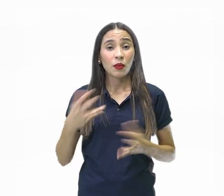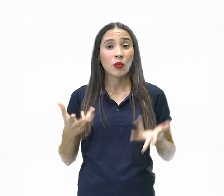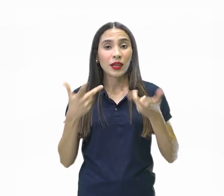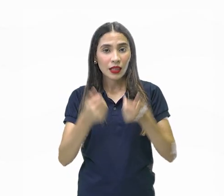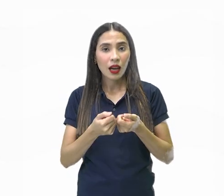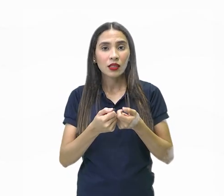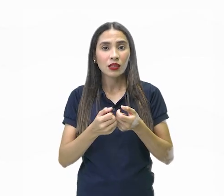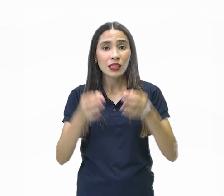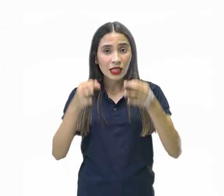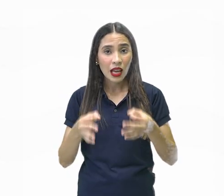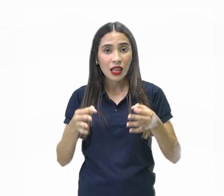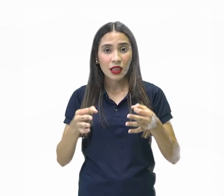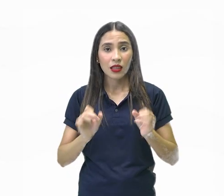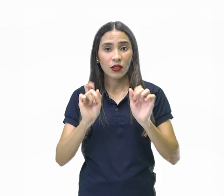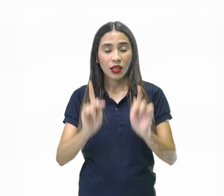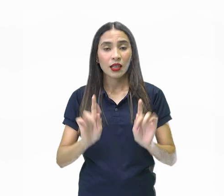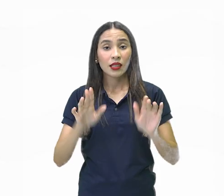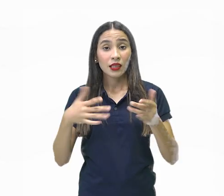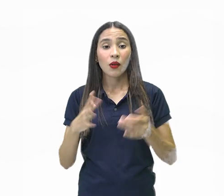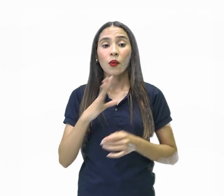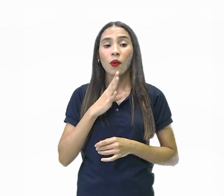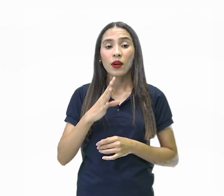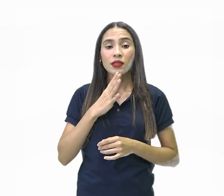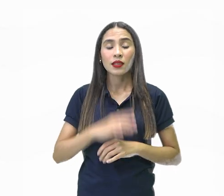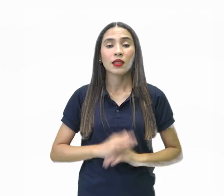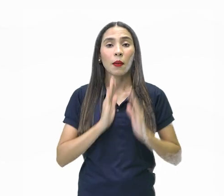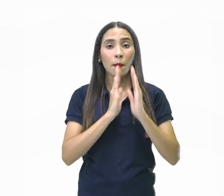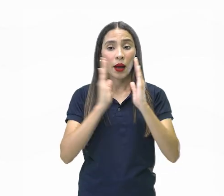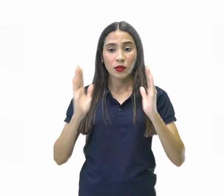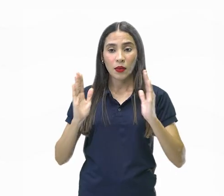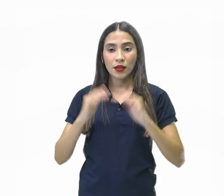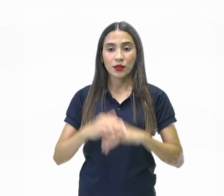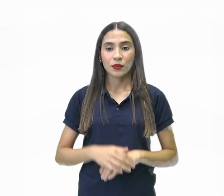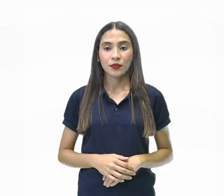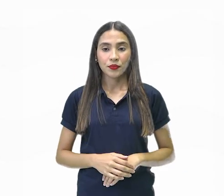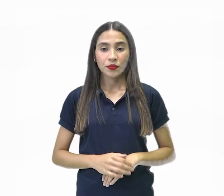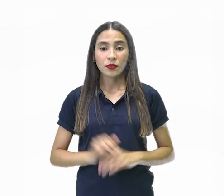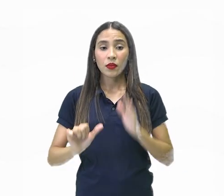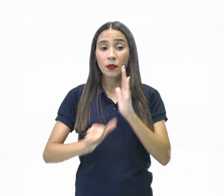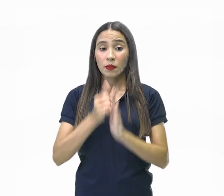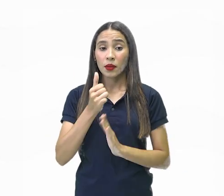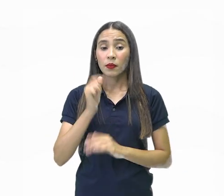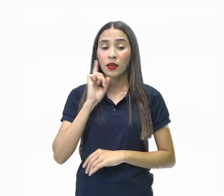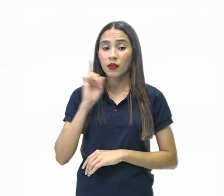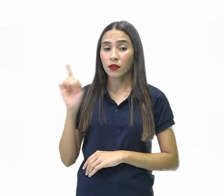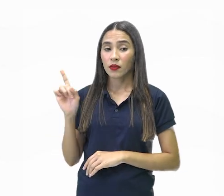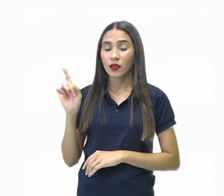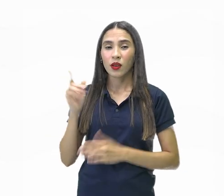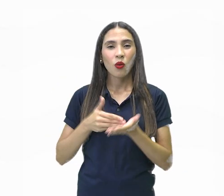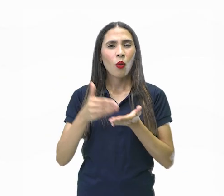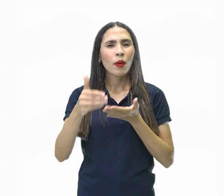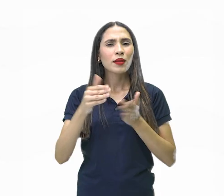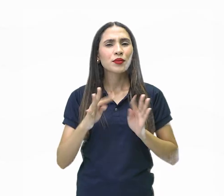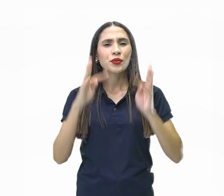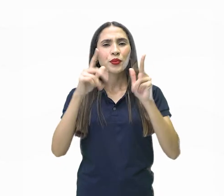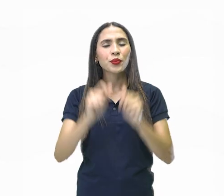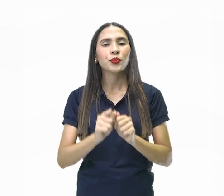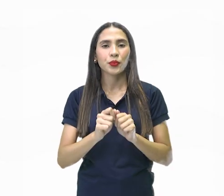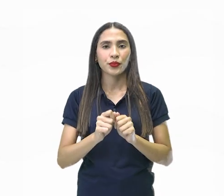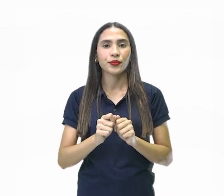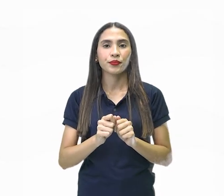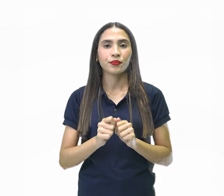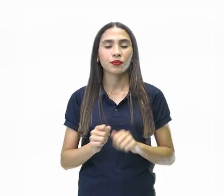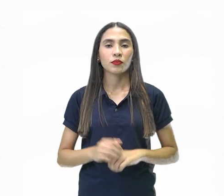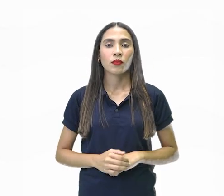satisfatória. Muito bem, vamos conhecer passo a passo. O primeiro passo é o início de todos